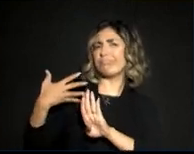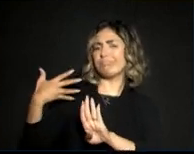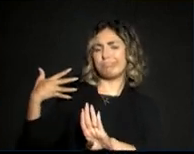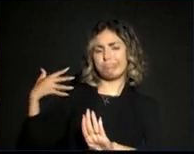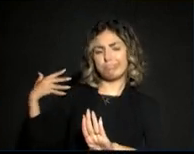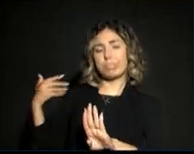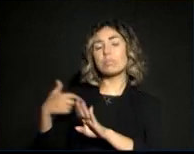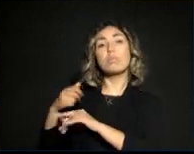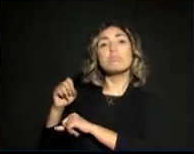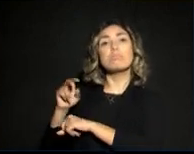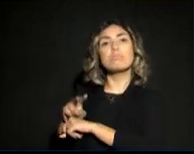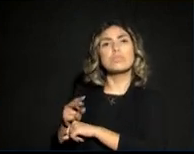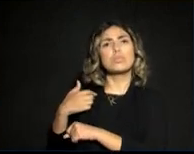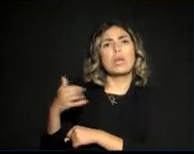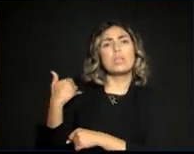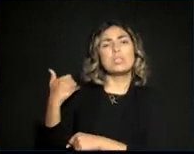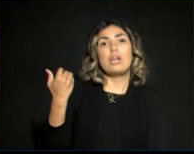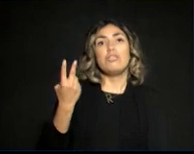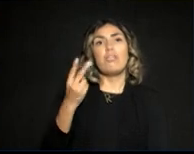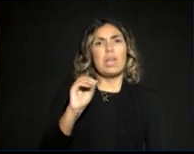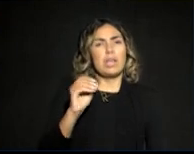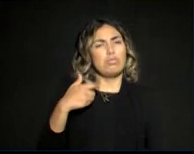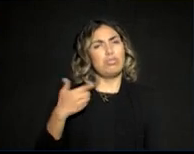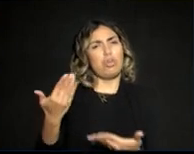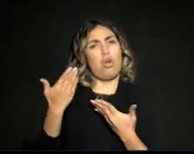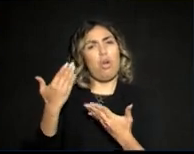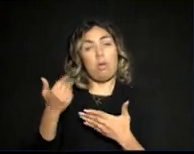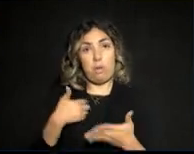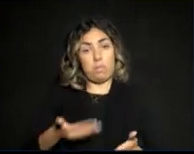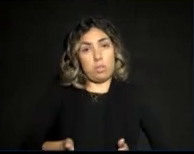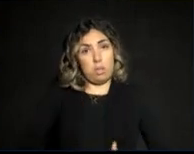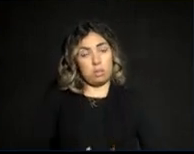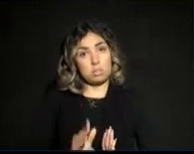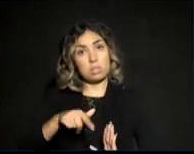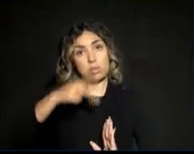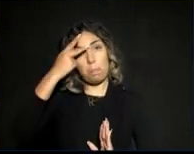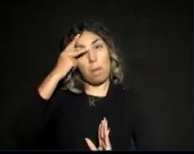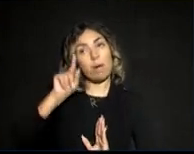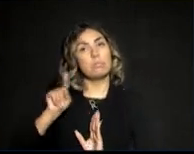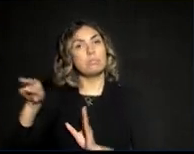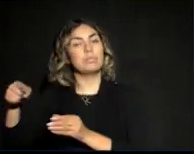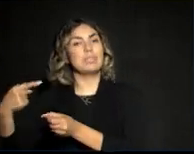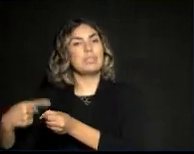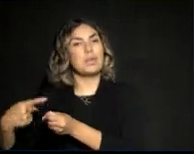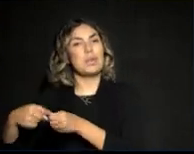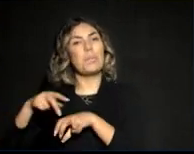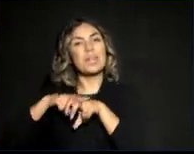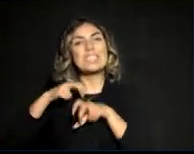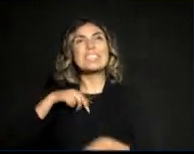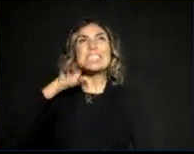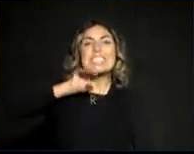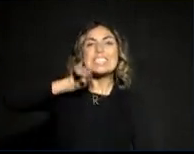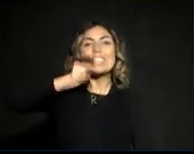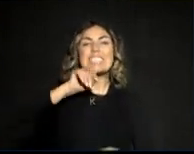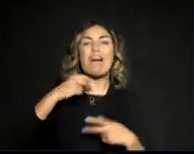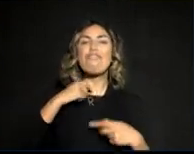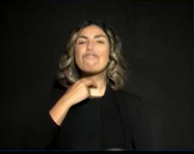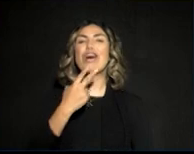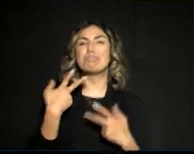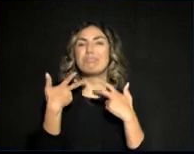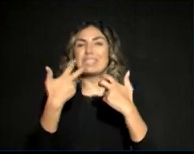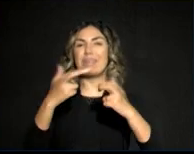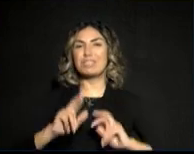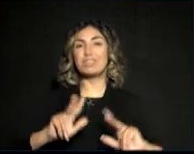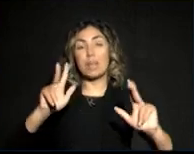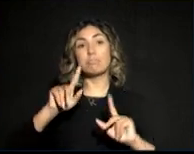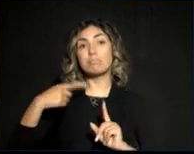estátua eu comecei muito jovem com 20 anos de idade nasce no interior do Estado meu sotaque já vem entrega e vim para São Paulo